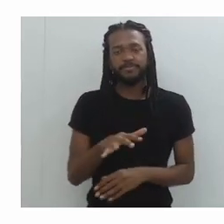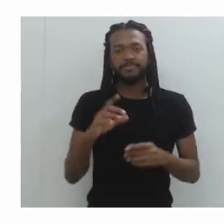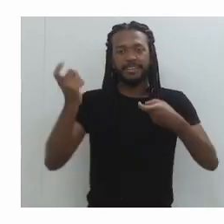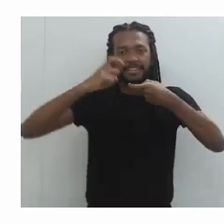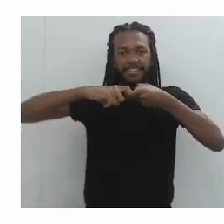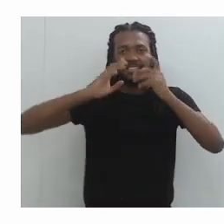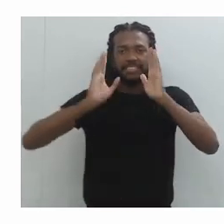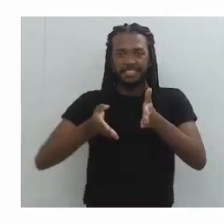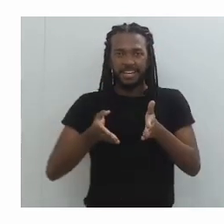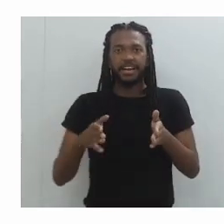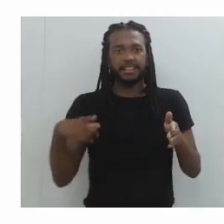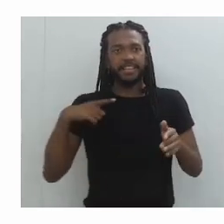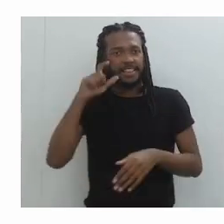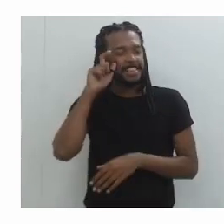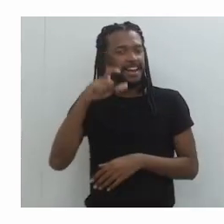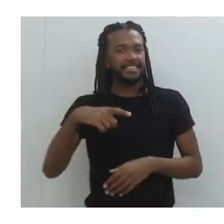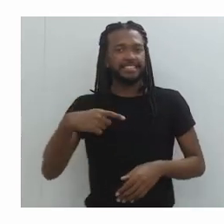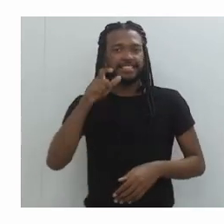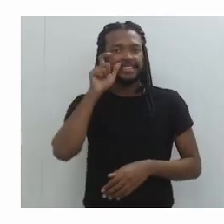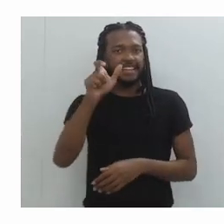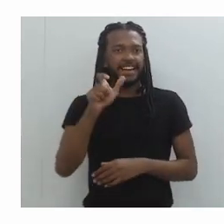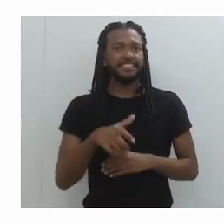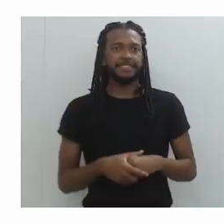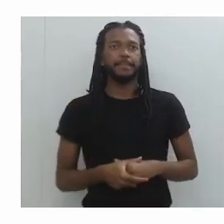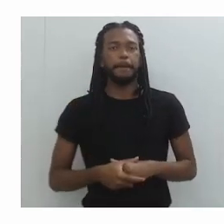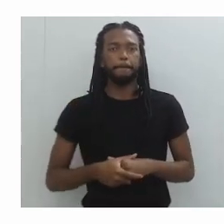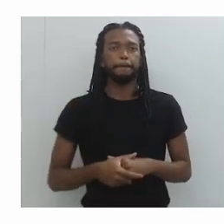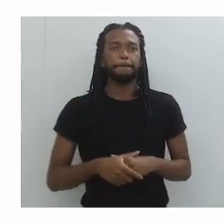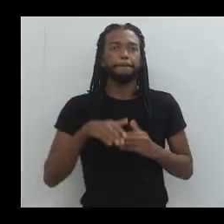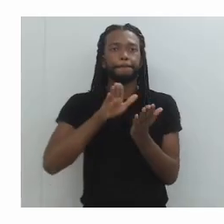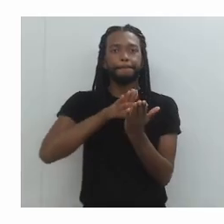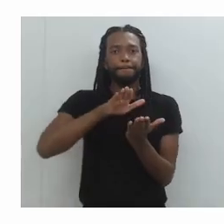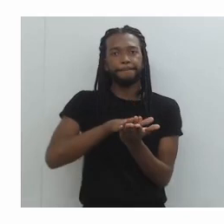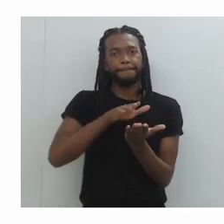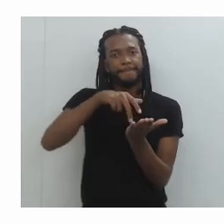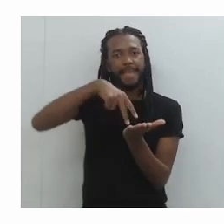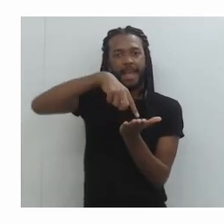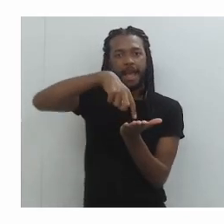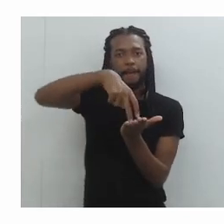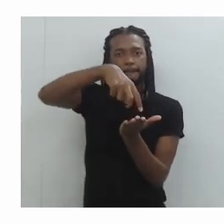daí. Então, bem interessante. A amarelinha.